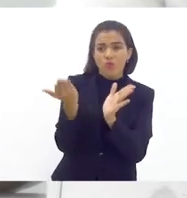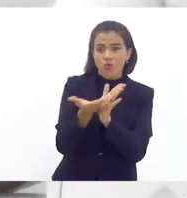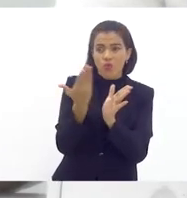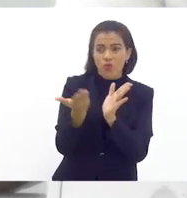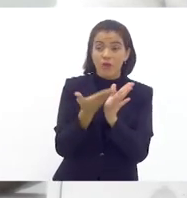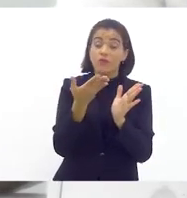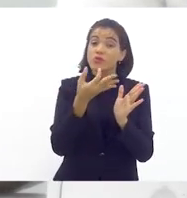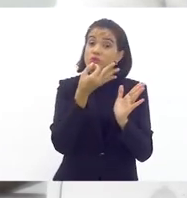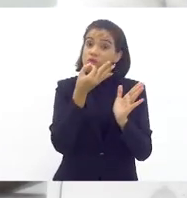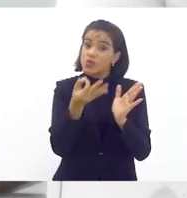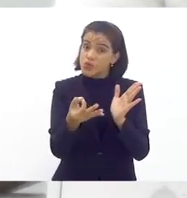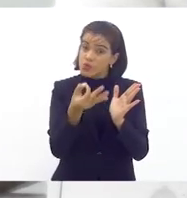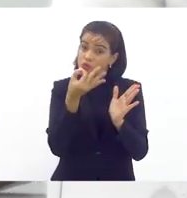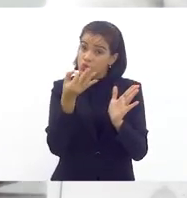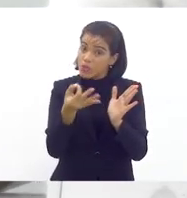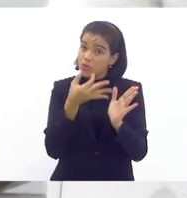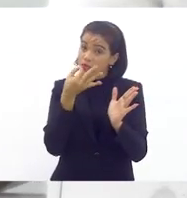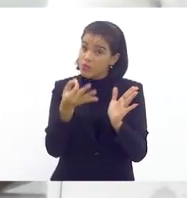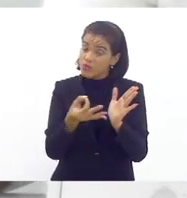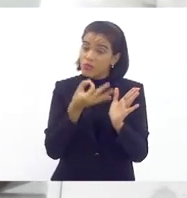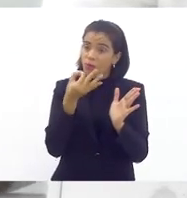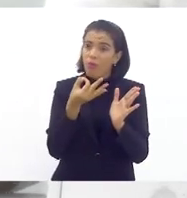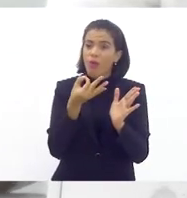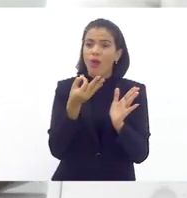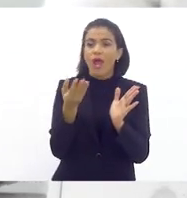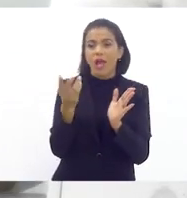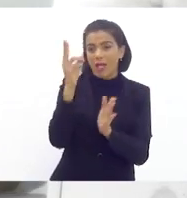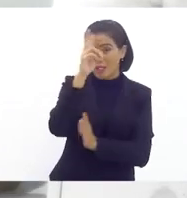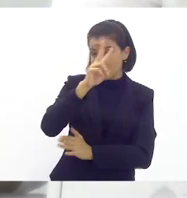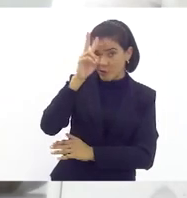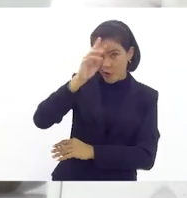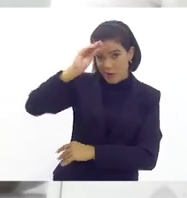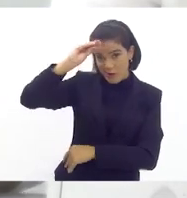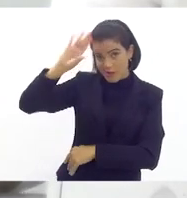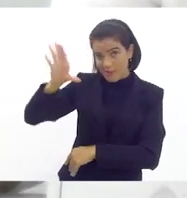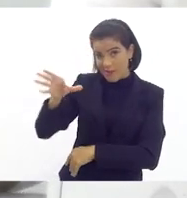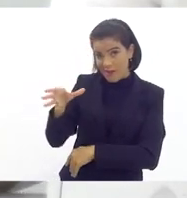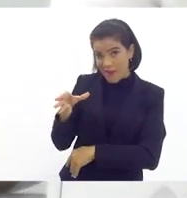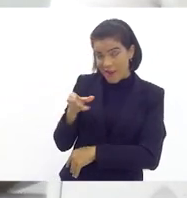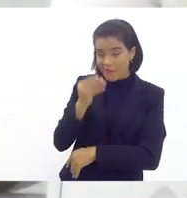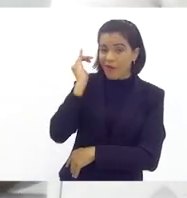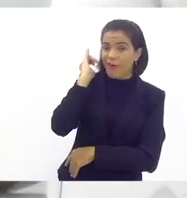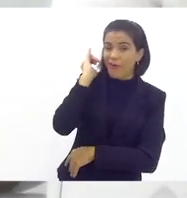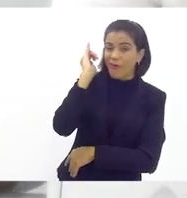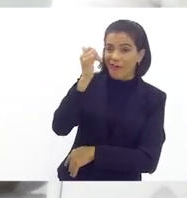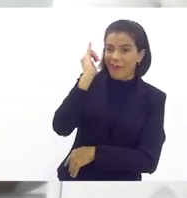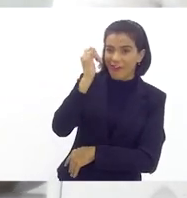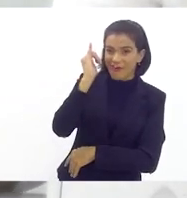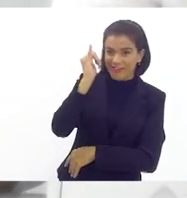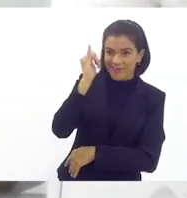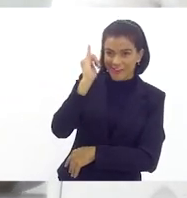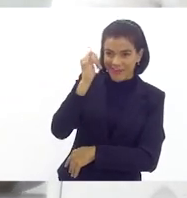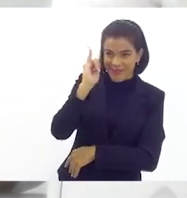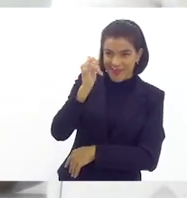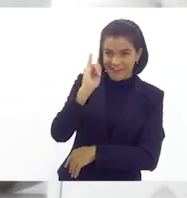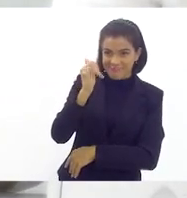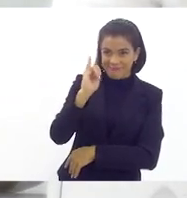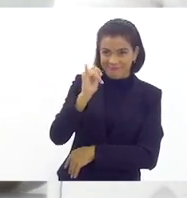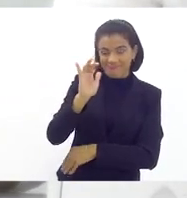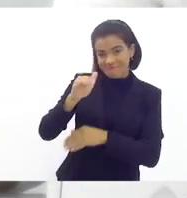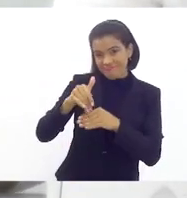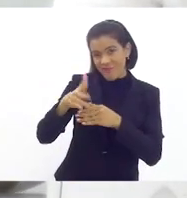sugestão, que é A História da África Contada. Nós agora